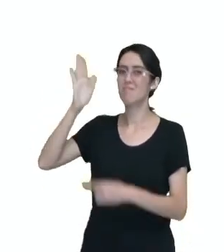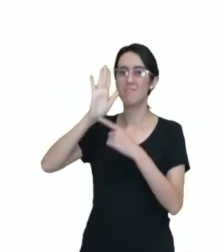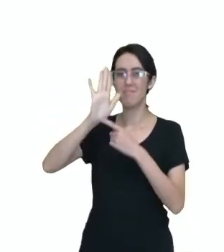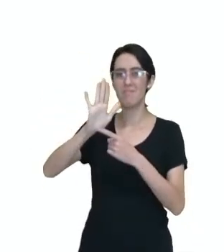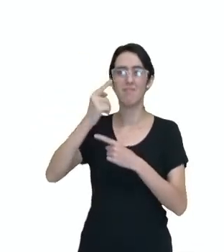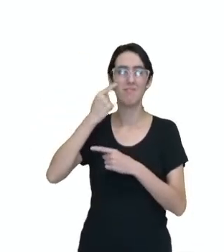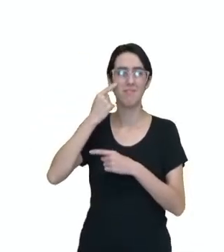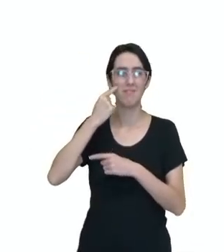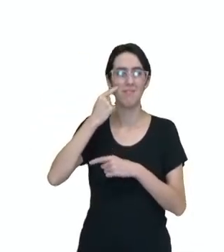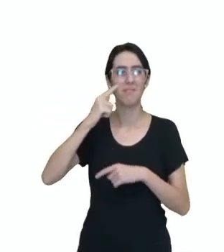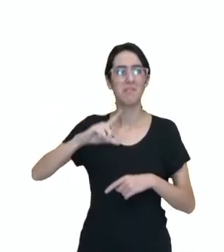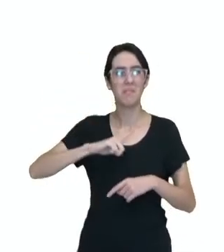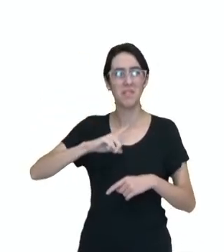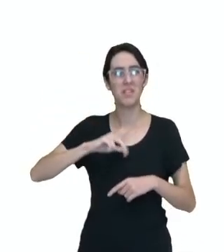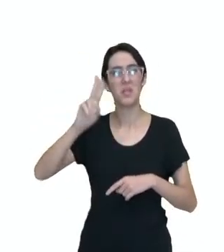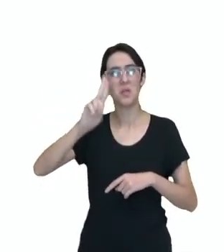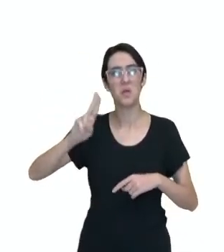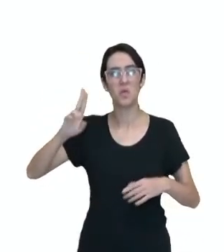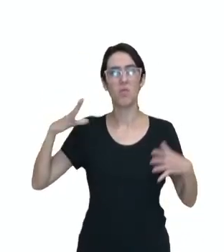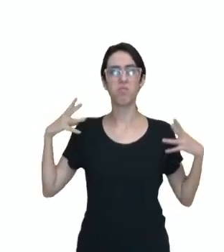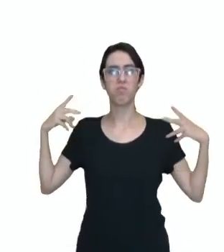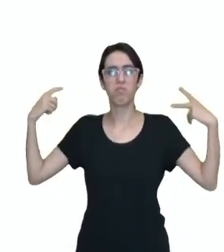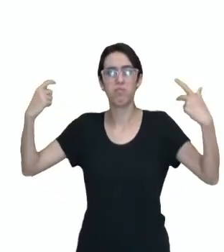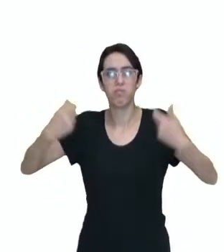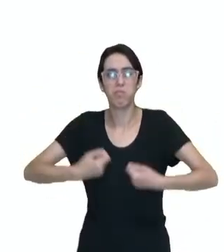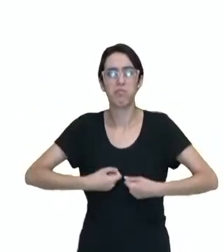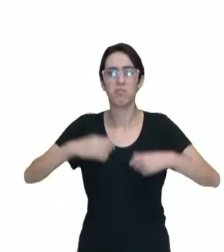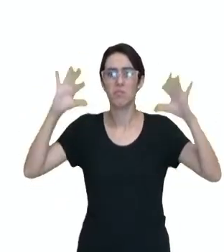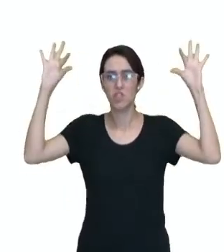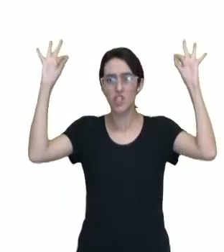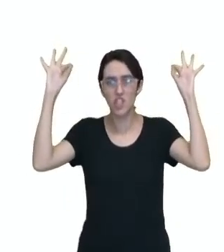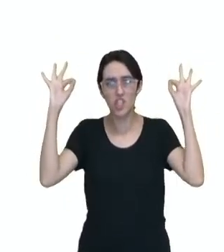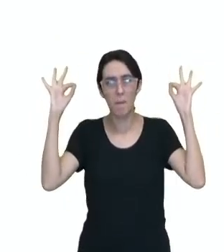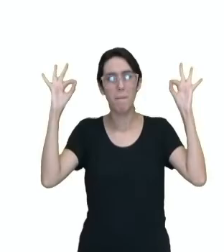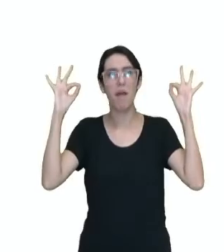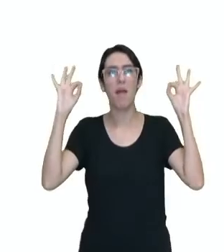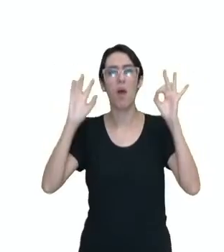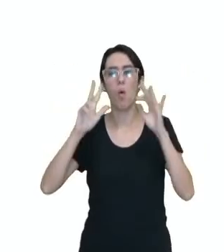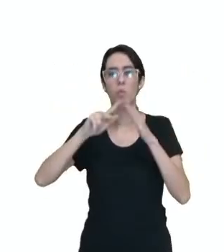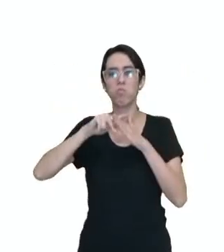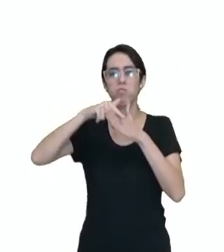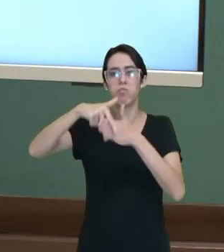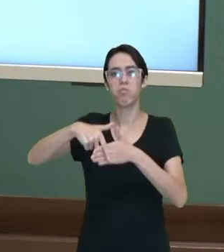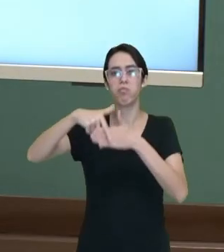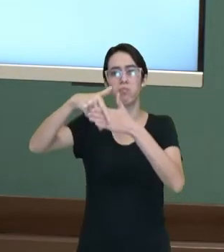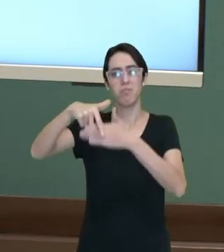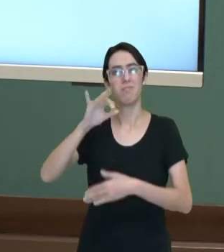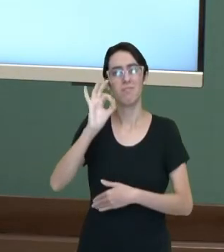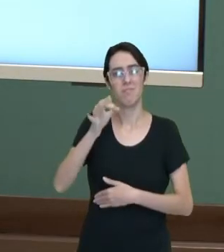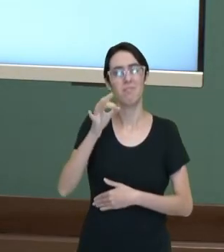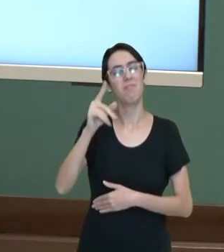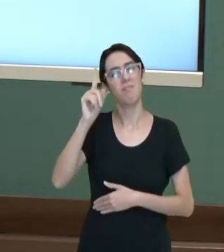as bombachas, né, o poncho, o chapéu simples, essa representação dos tropeiros